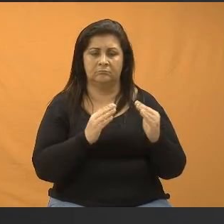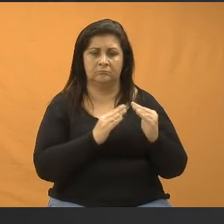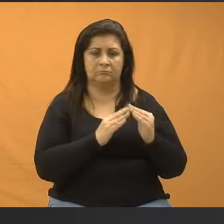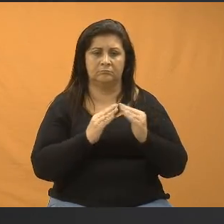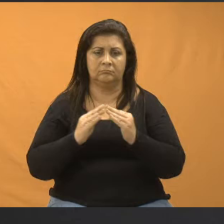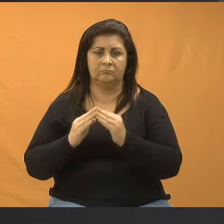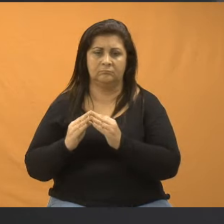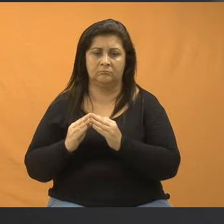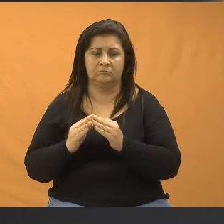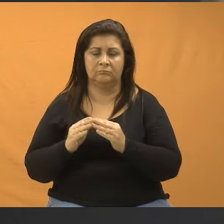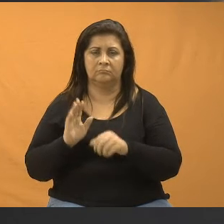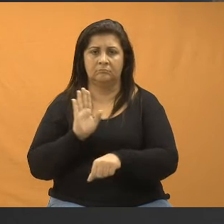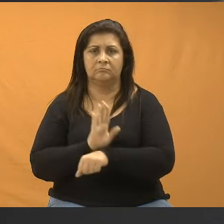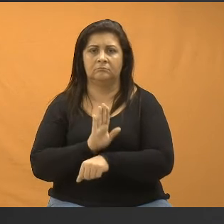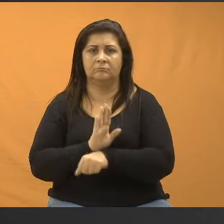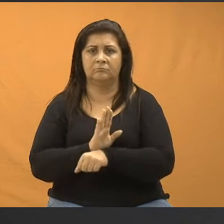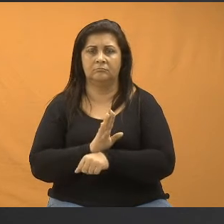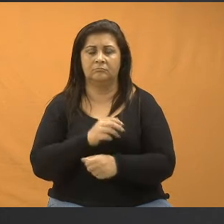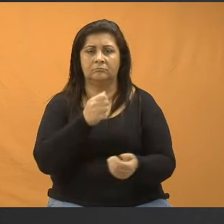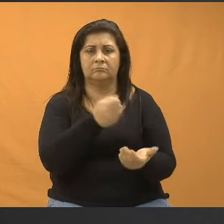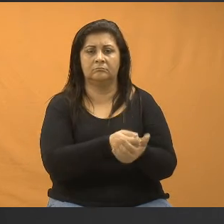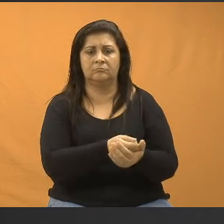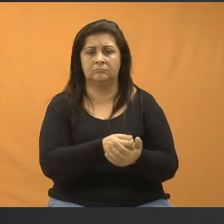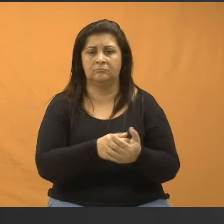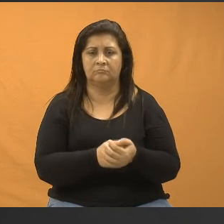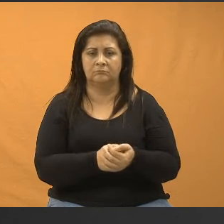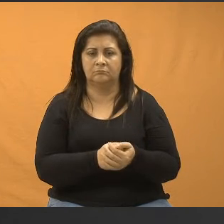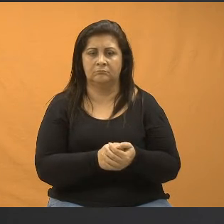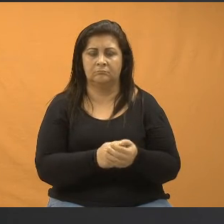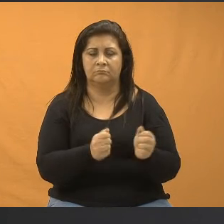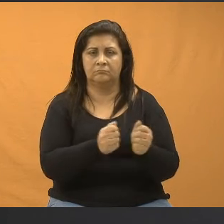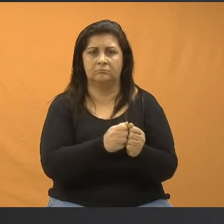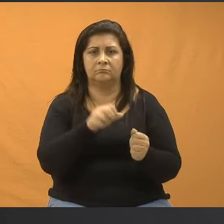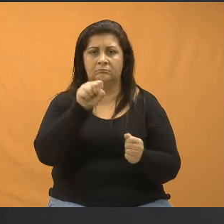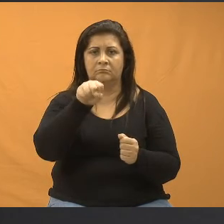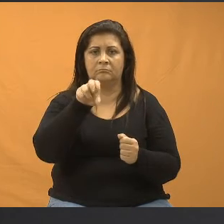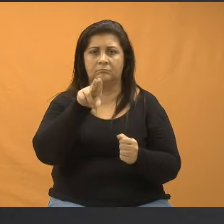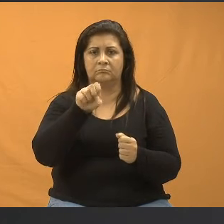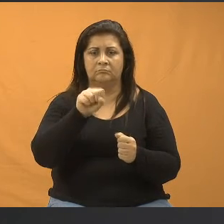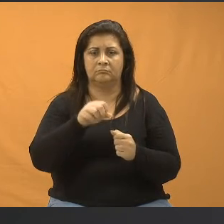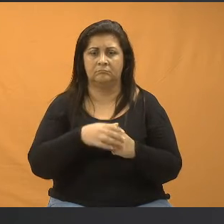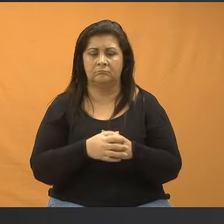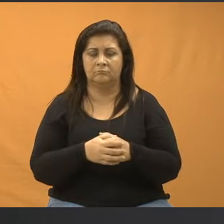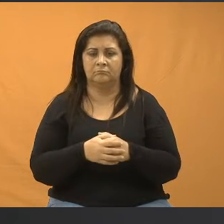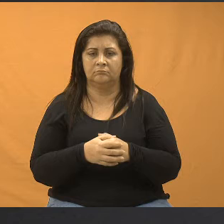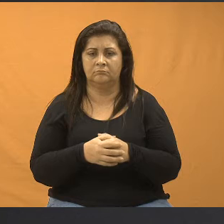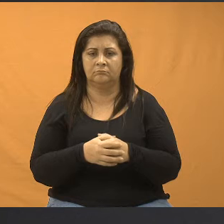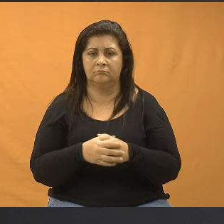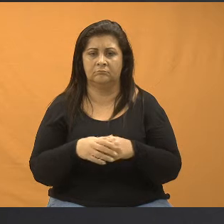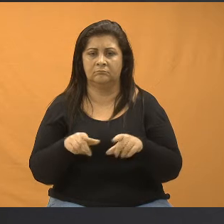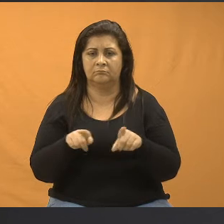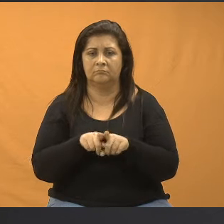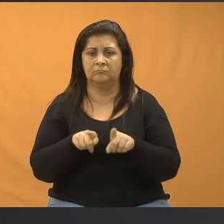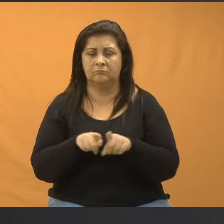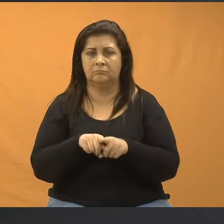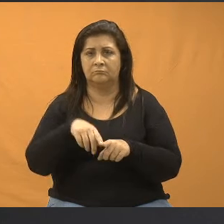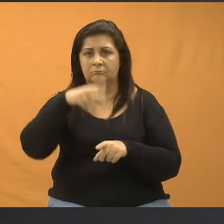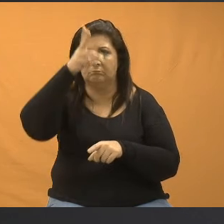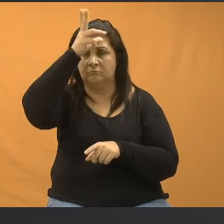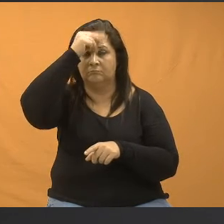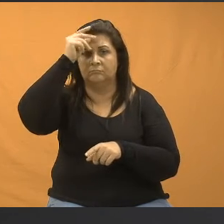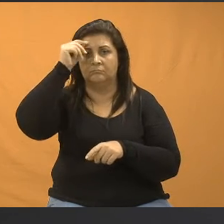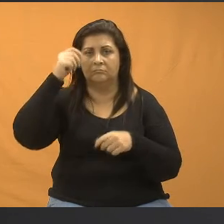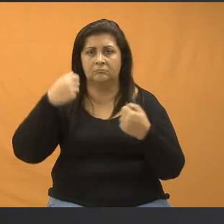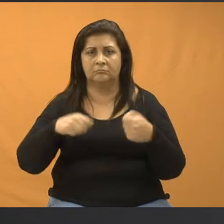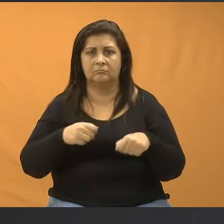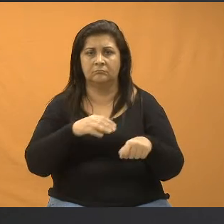ajuda a bancar o SUS. Então, se não tivermos, a prefeitura precisa também fazer um chamamento dos empresários do